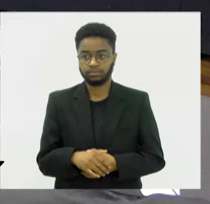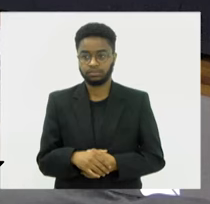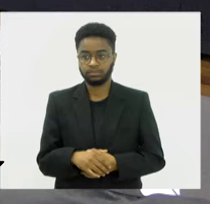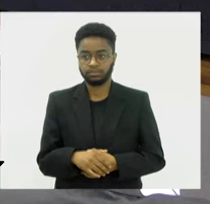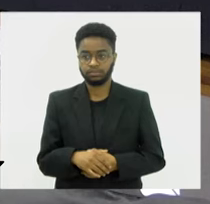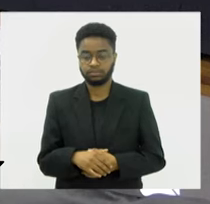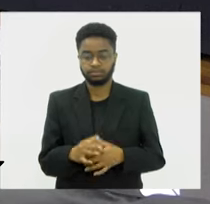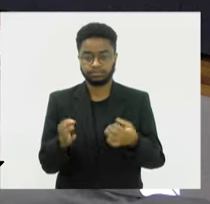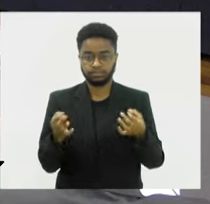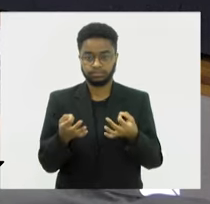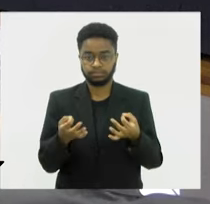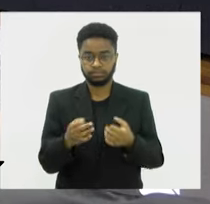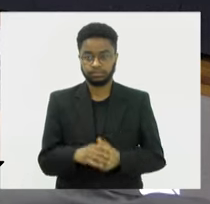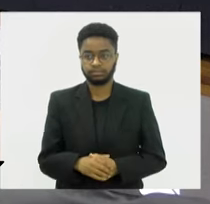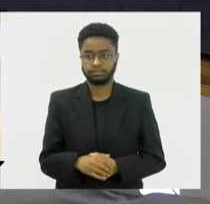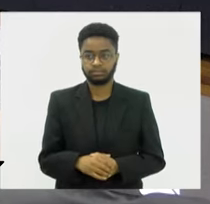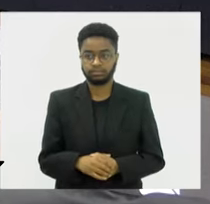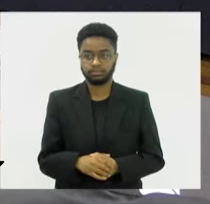perfeito. Então,